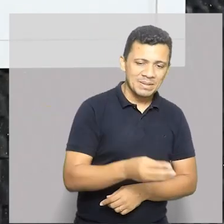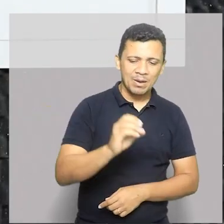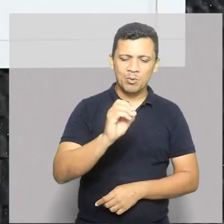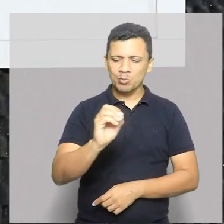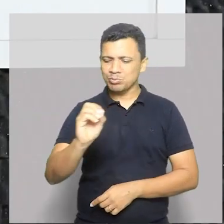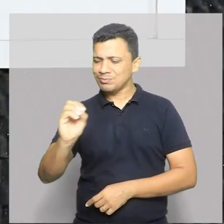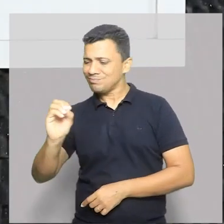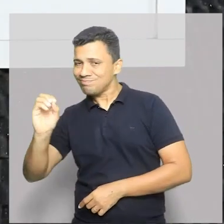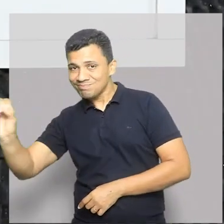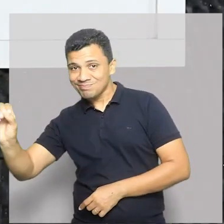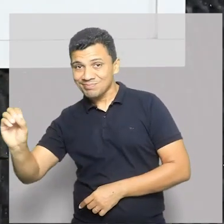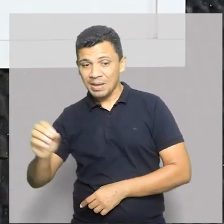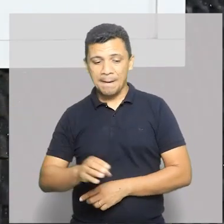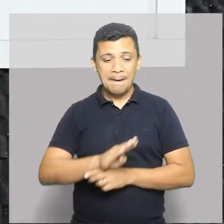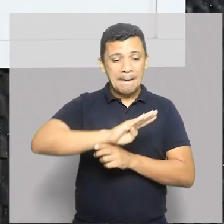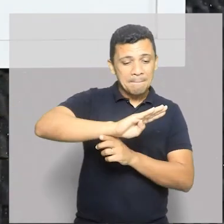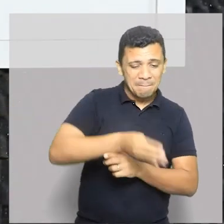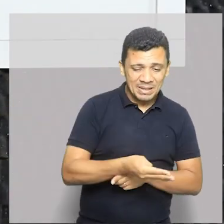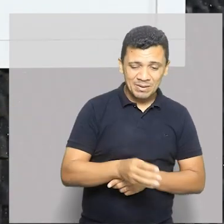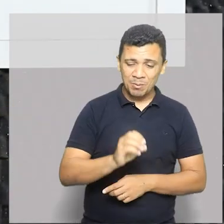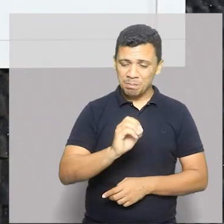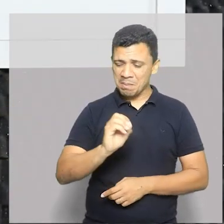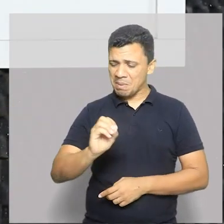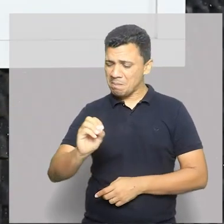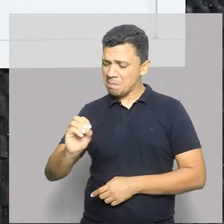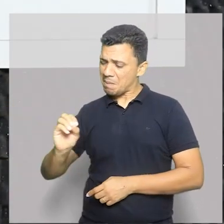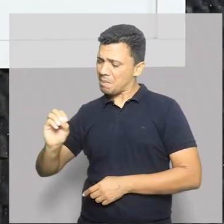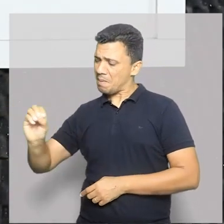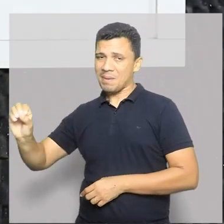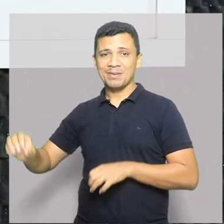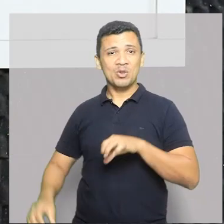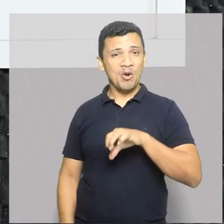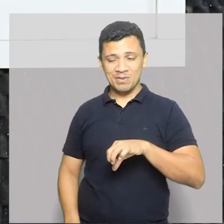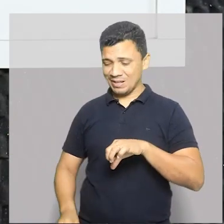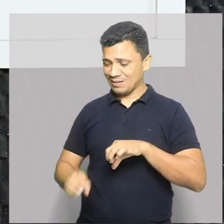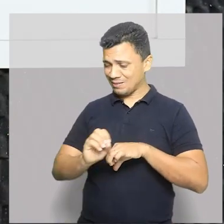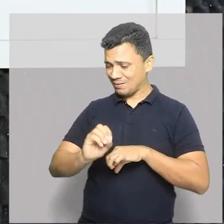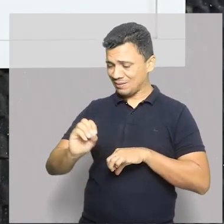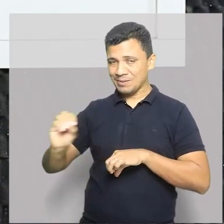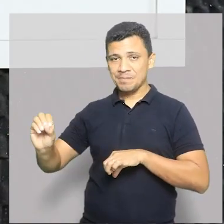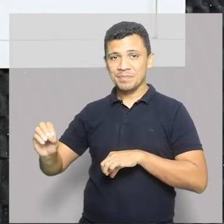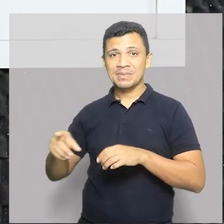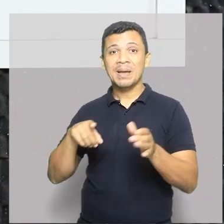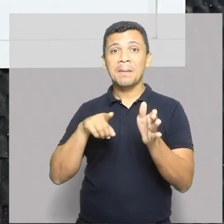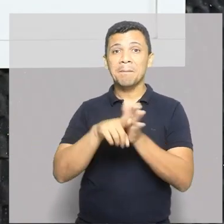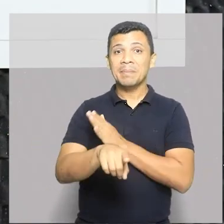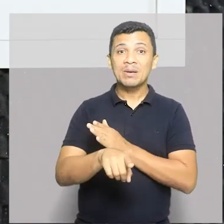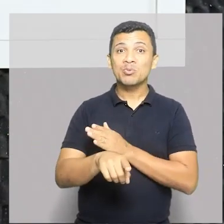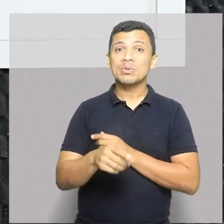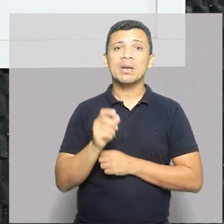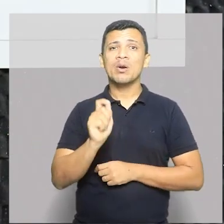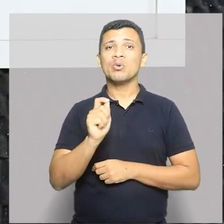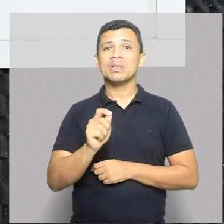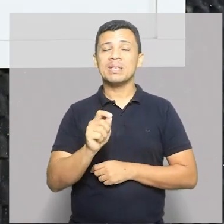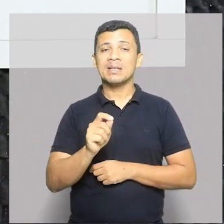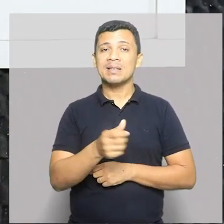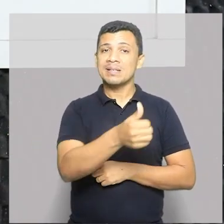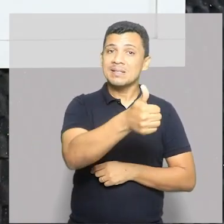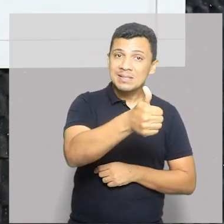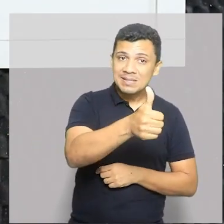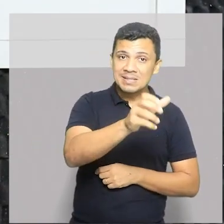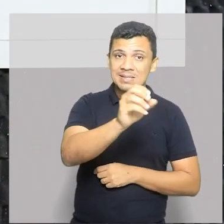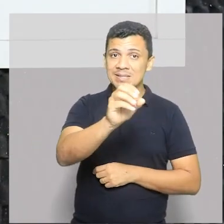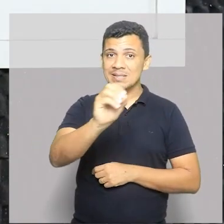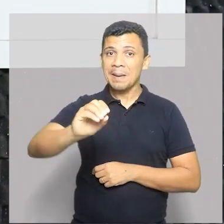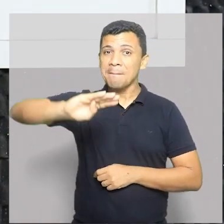bilhão, 9 zeros. Mas só que a questão queria o número 100